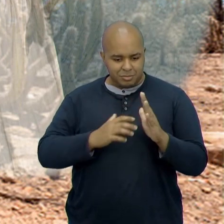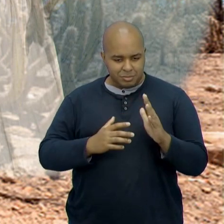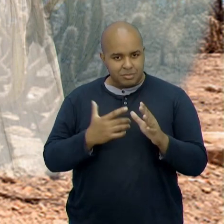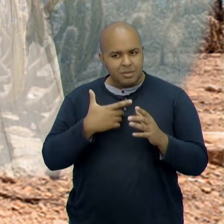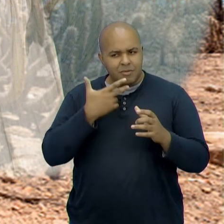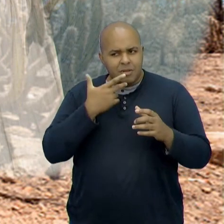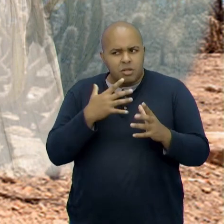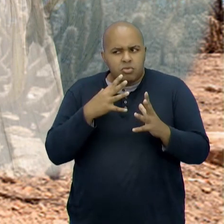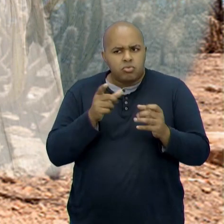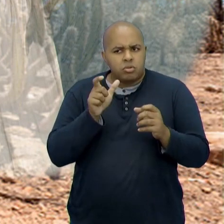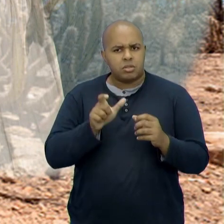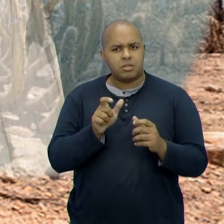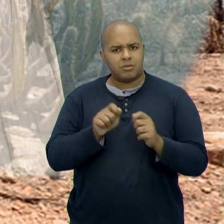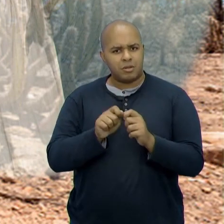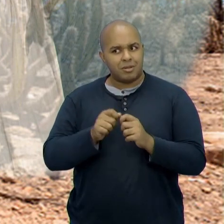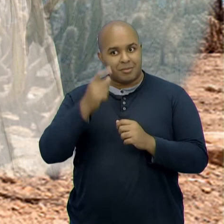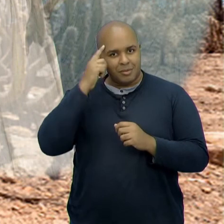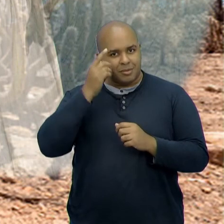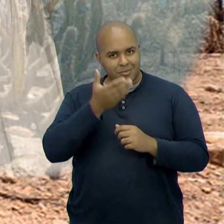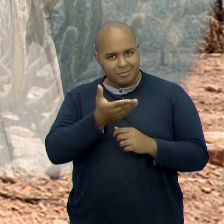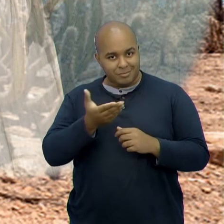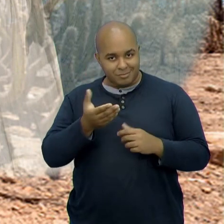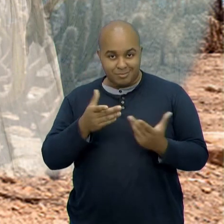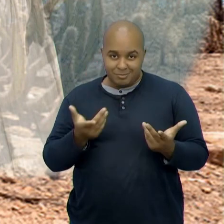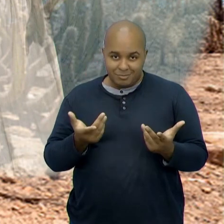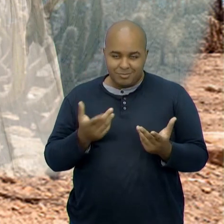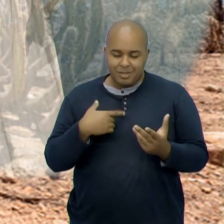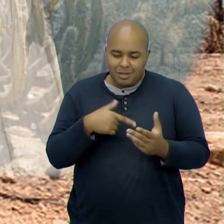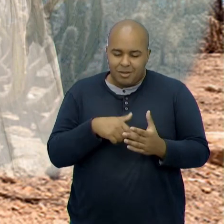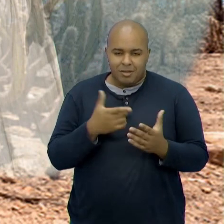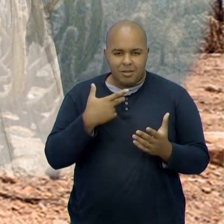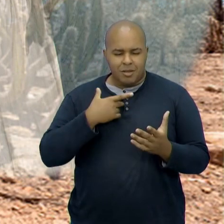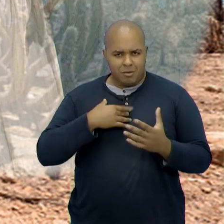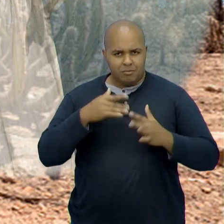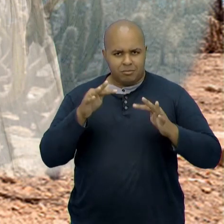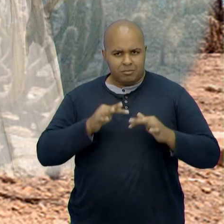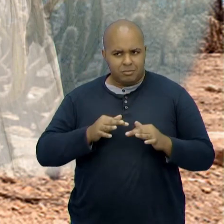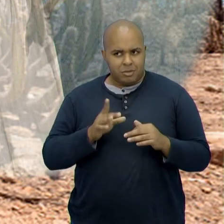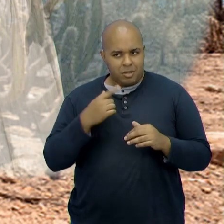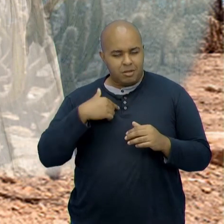e dizer que tudo isso aqui foi feito pensando em vocês. Então, eu estou muito